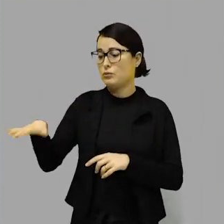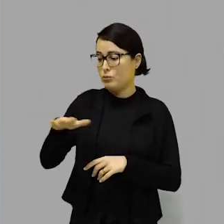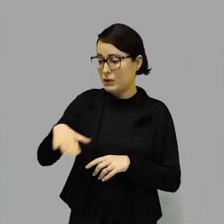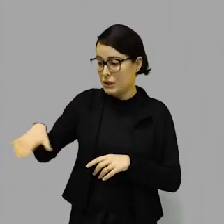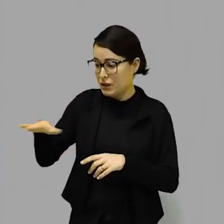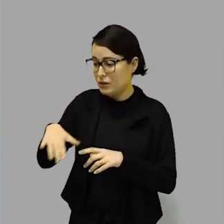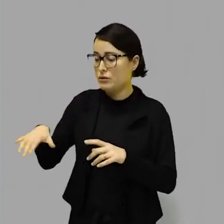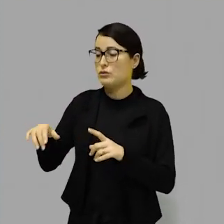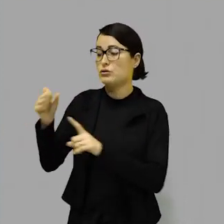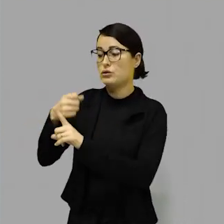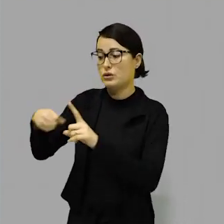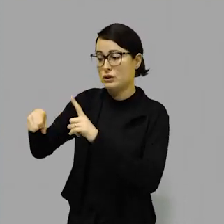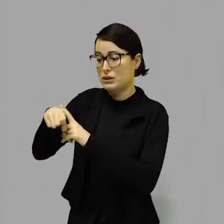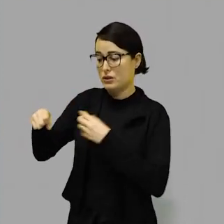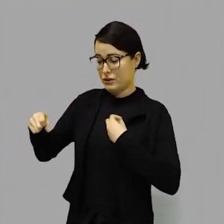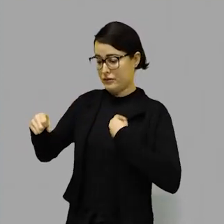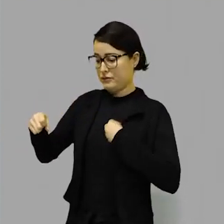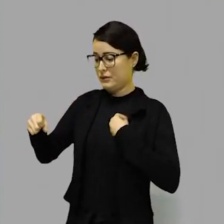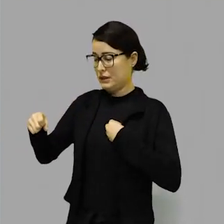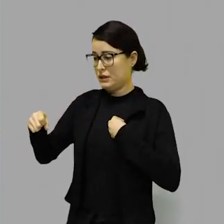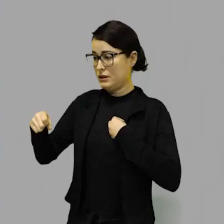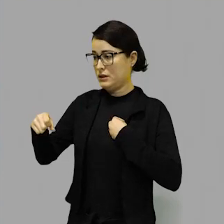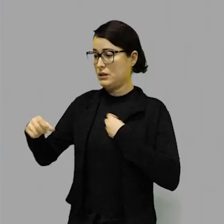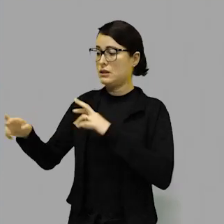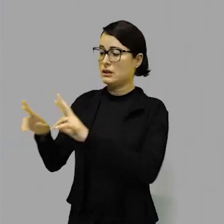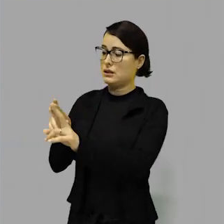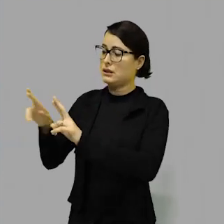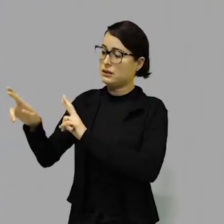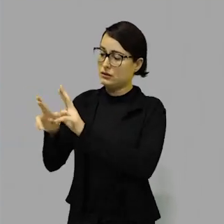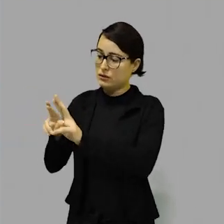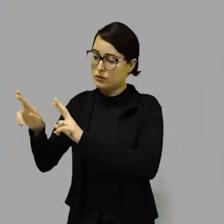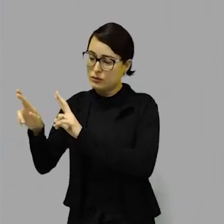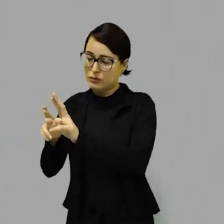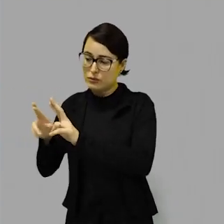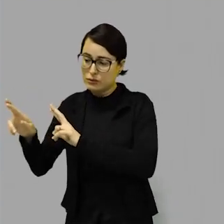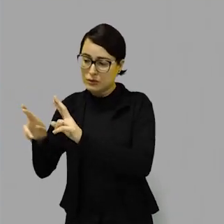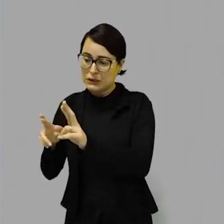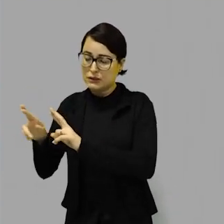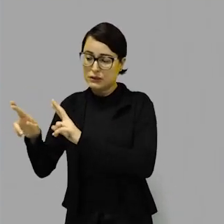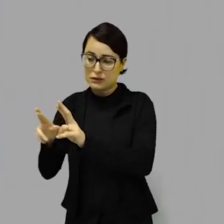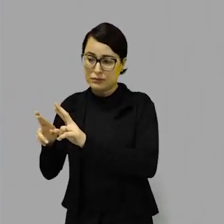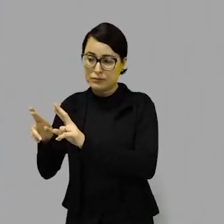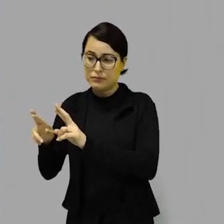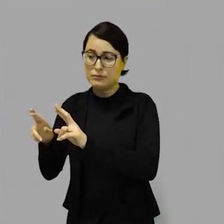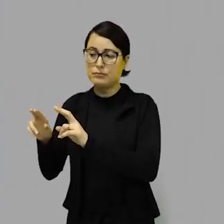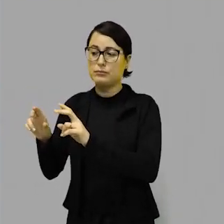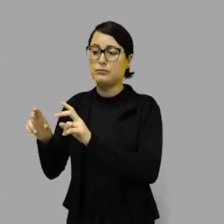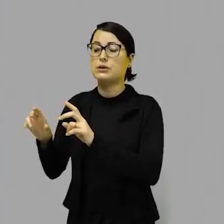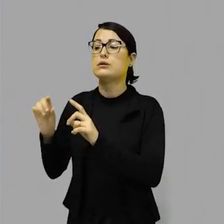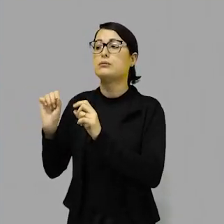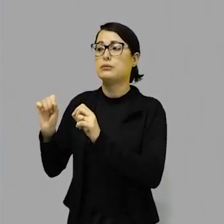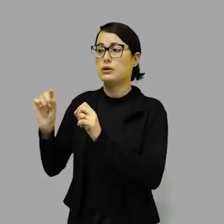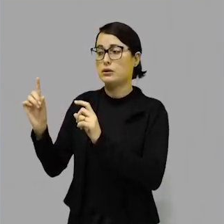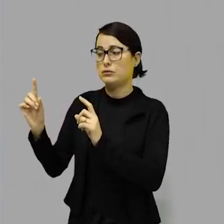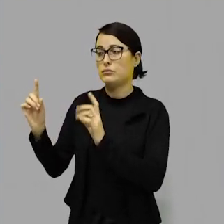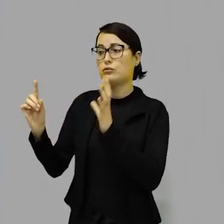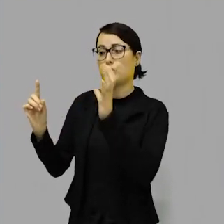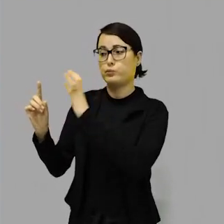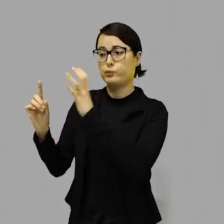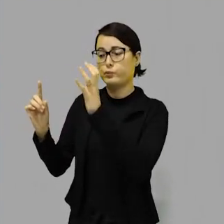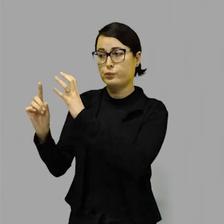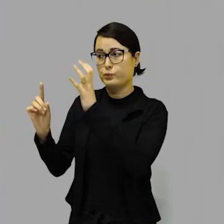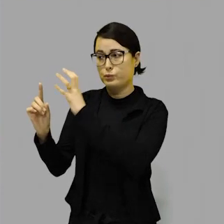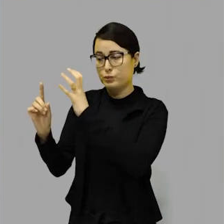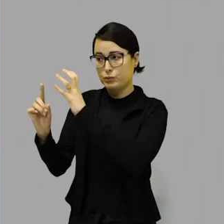você vive, as pessoas que você se relaciona, vai acabar interferindo em quem você é como pessoa,